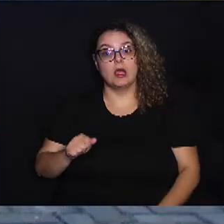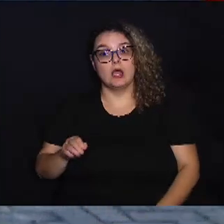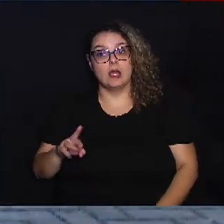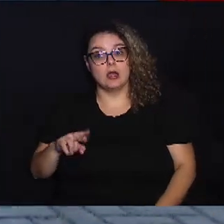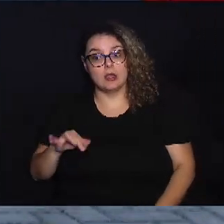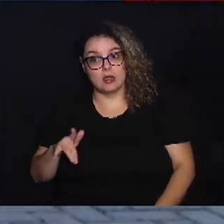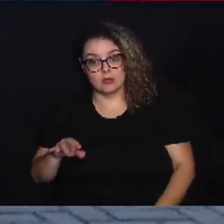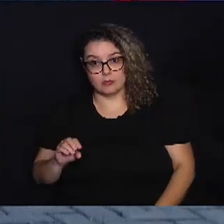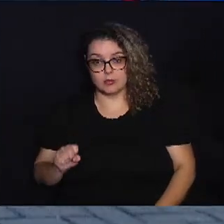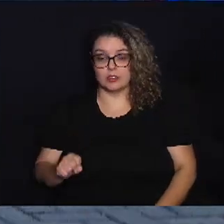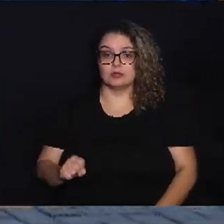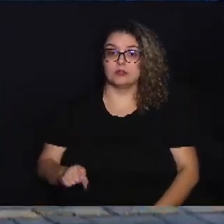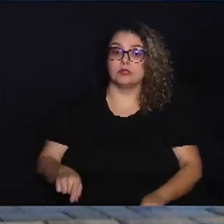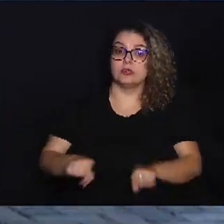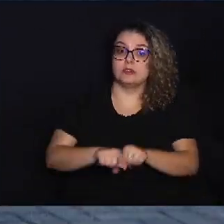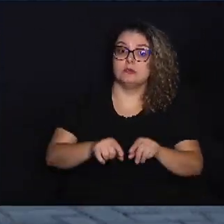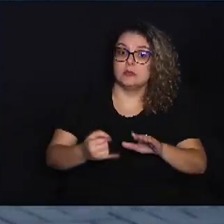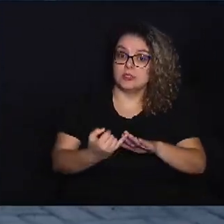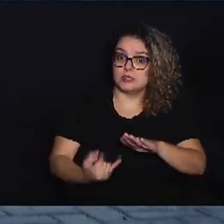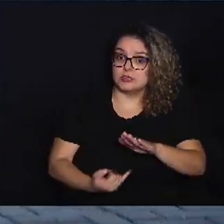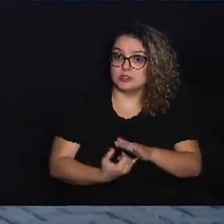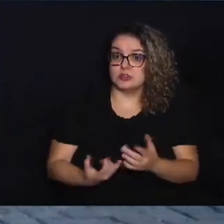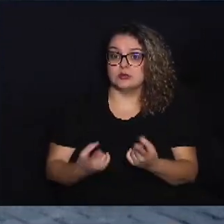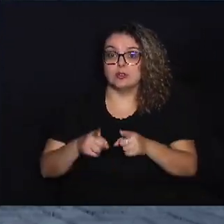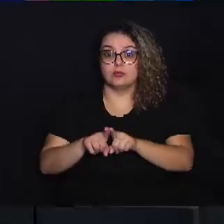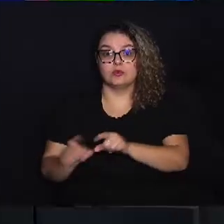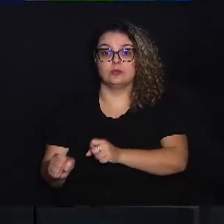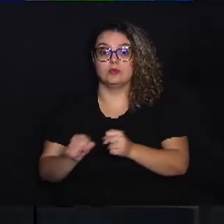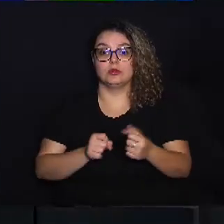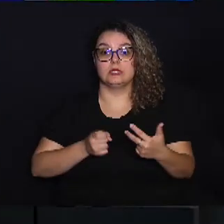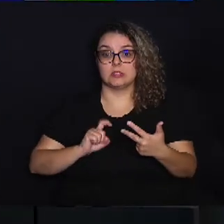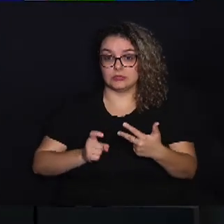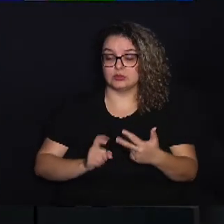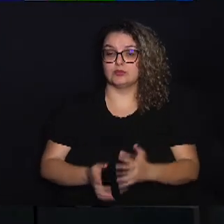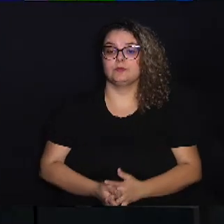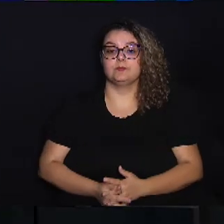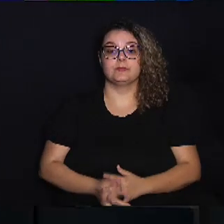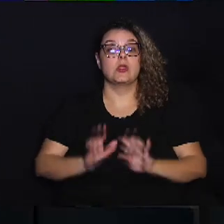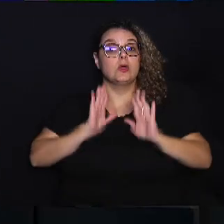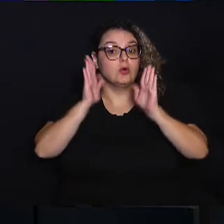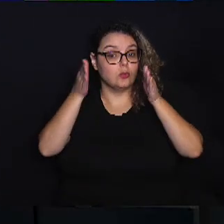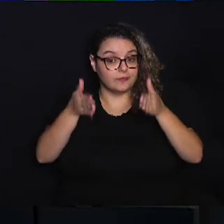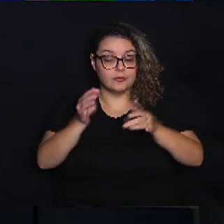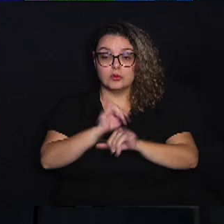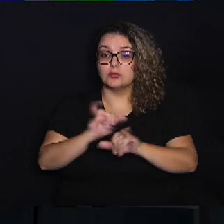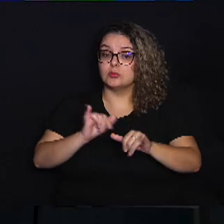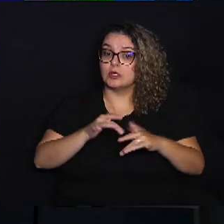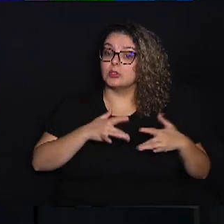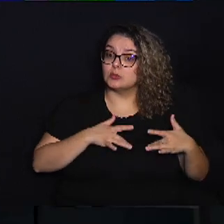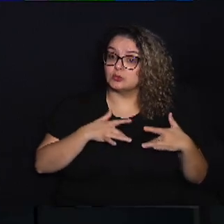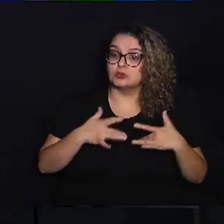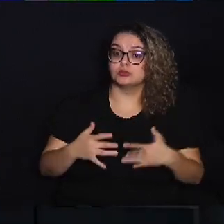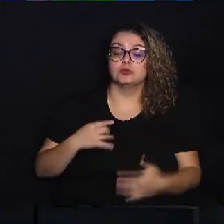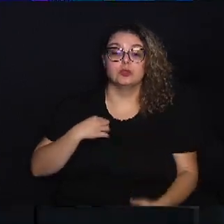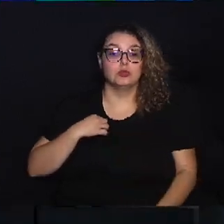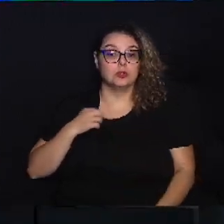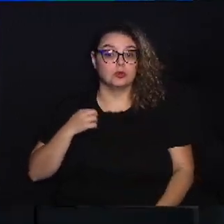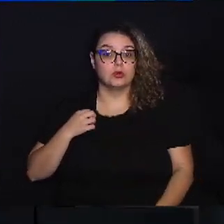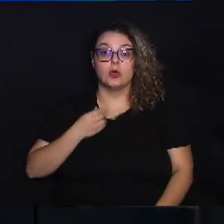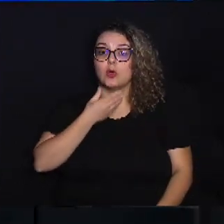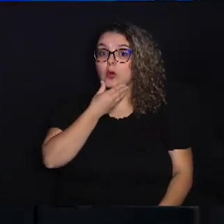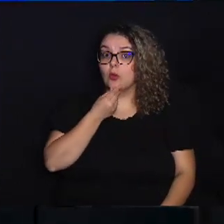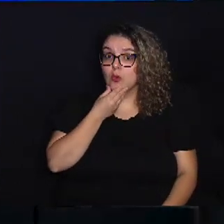e para entidades parceiras do Poder Executivo. O foco da campanha foi a doação de roupas masculinas